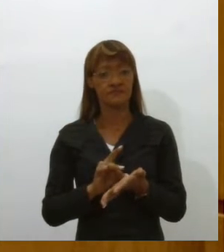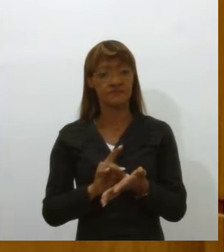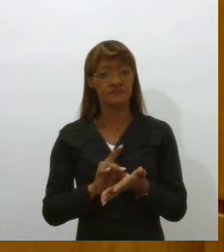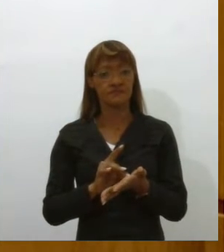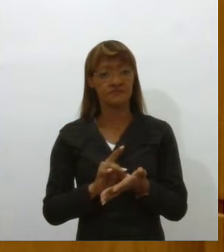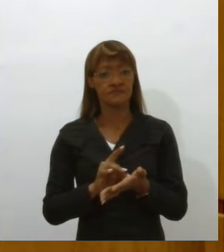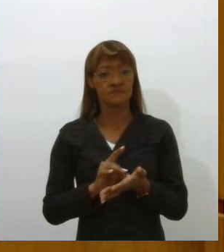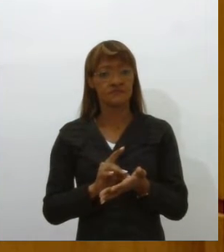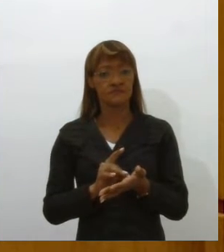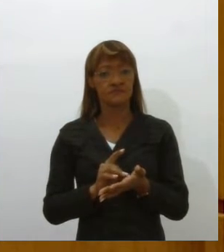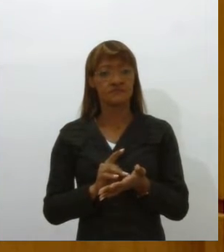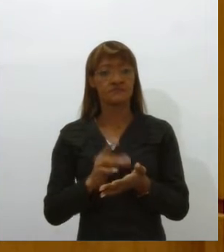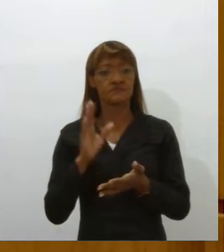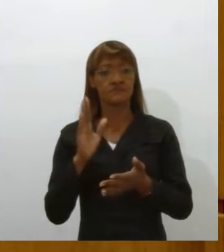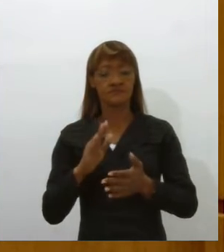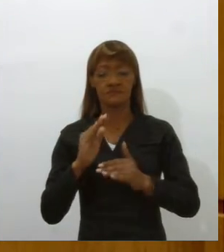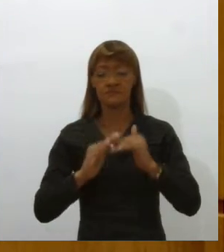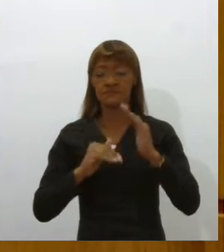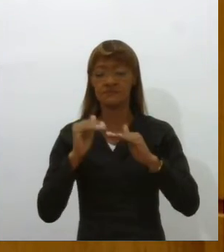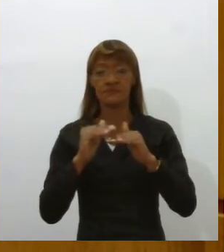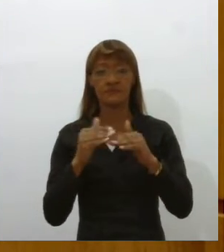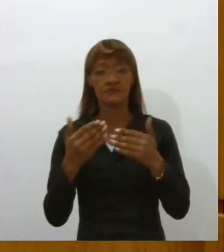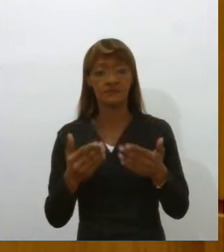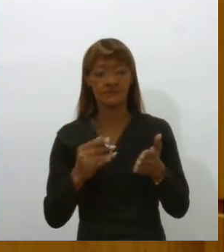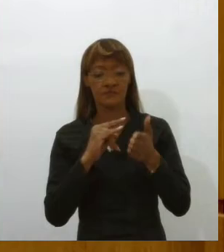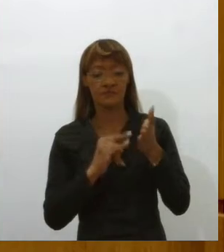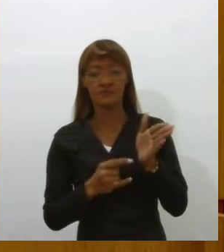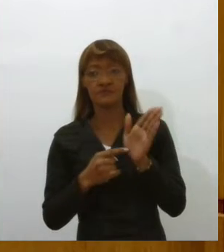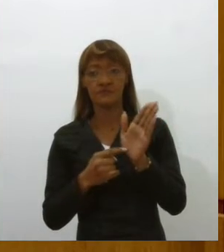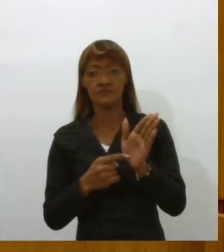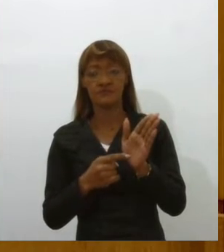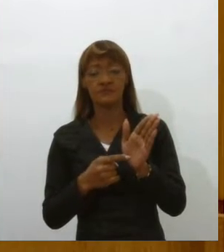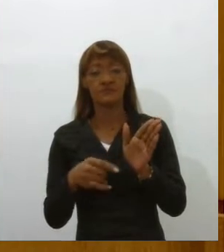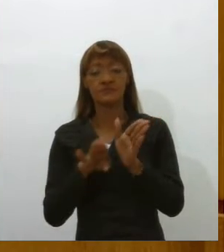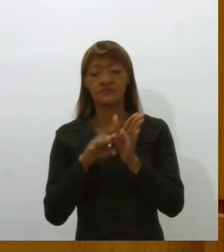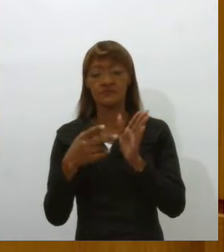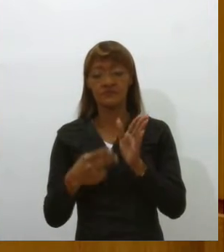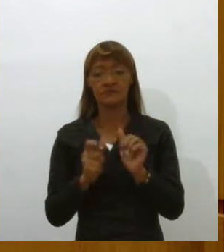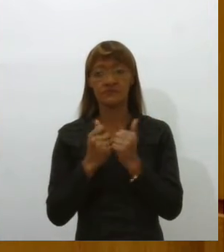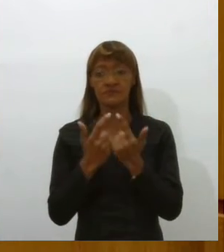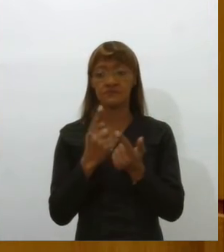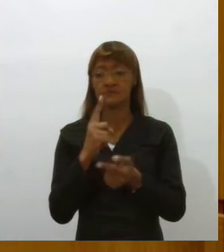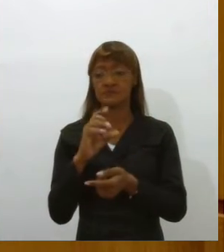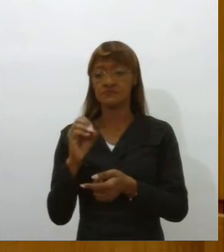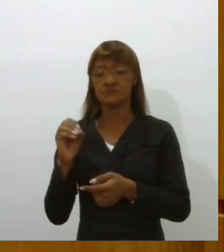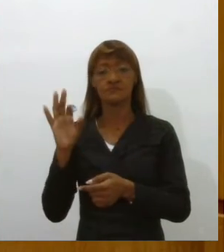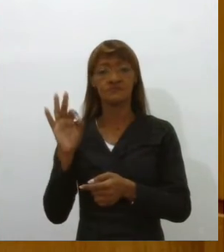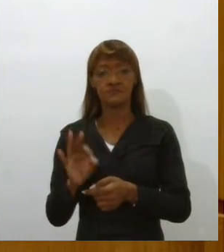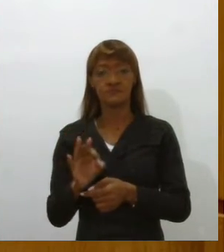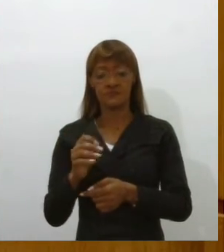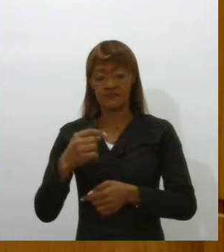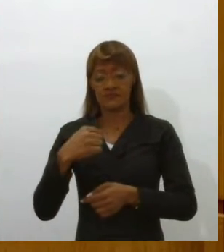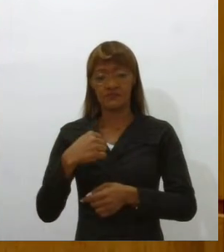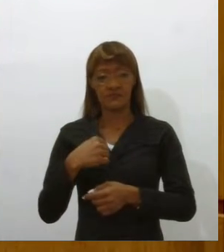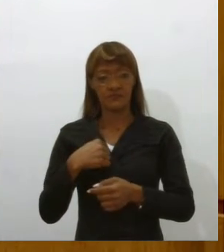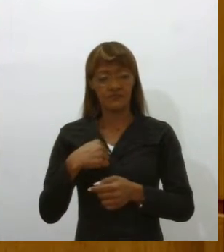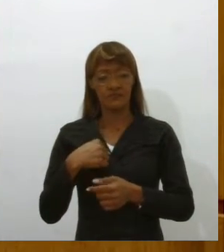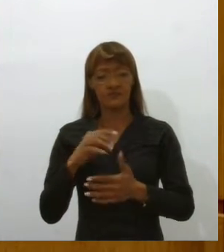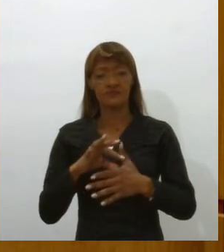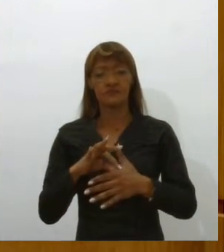de uma categoria chega e 100% é atendida. Eu fui líder de governo